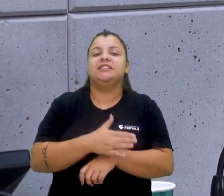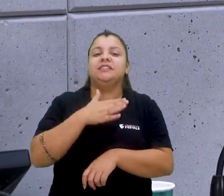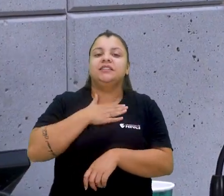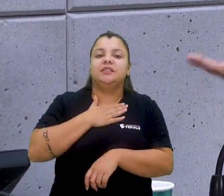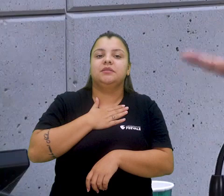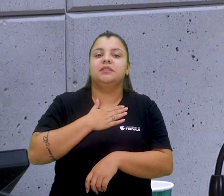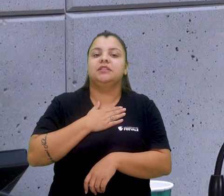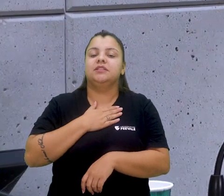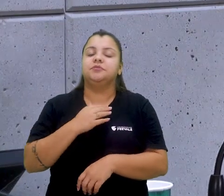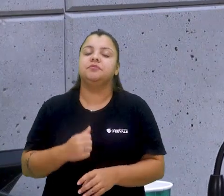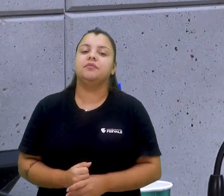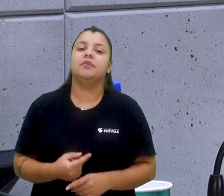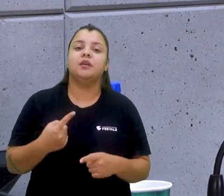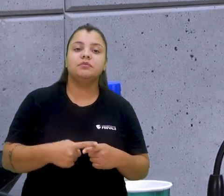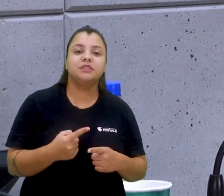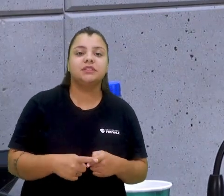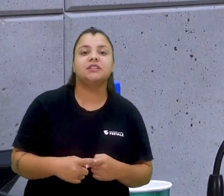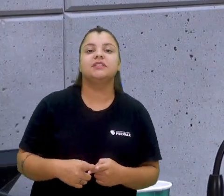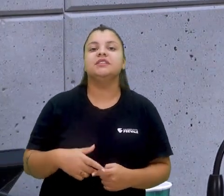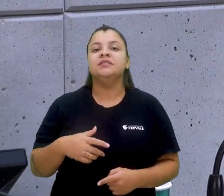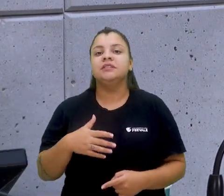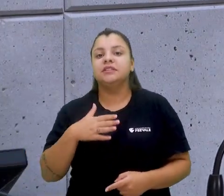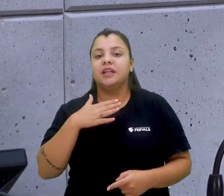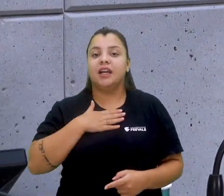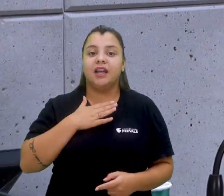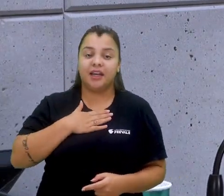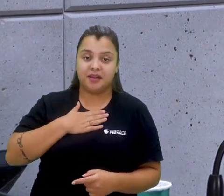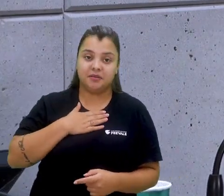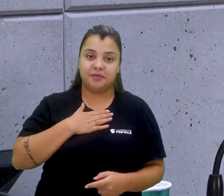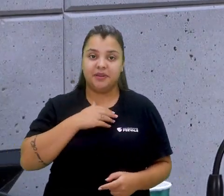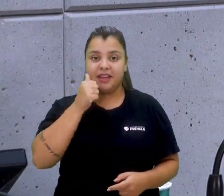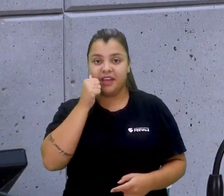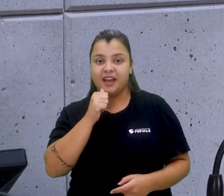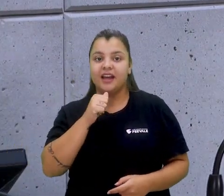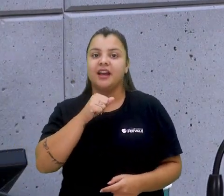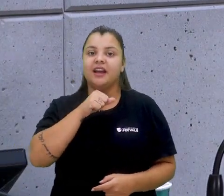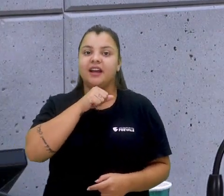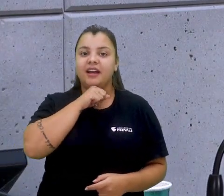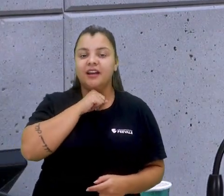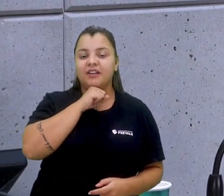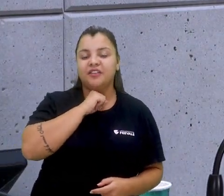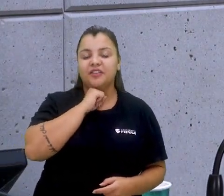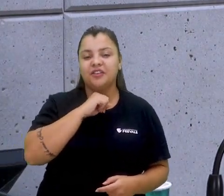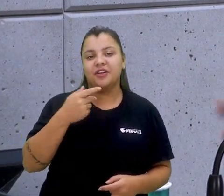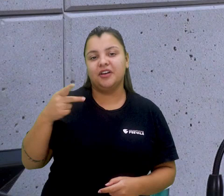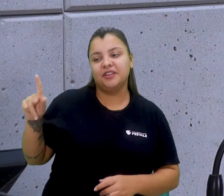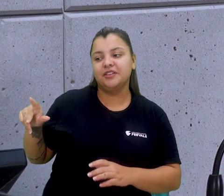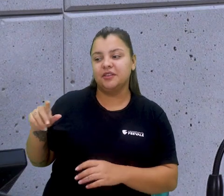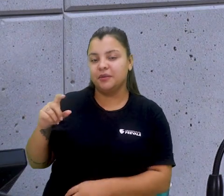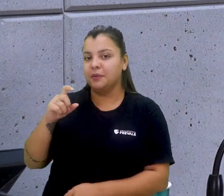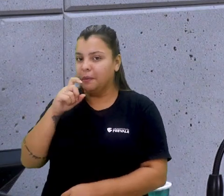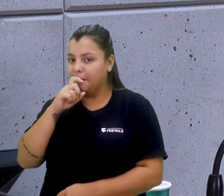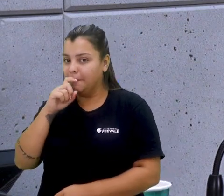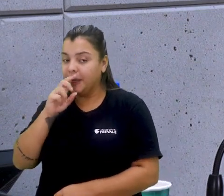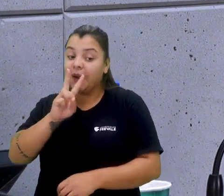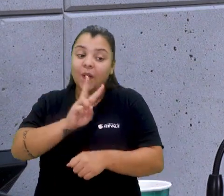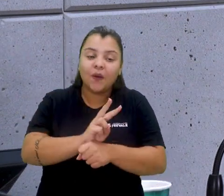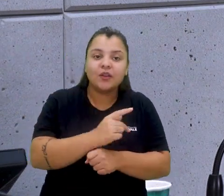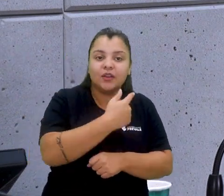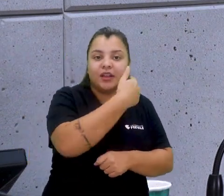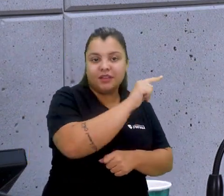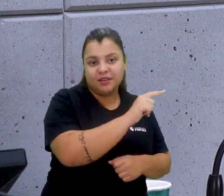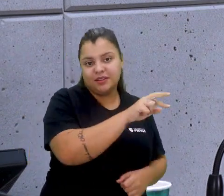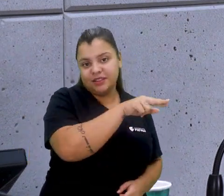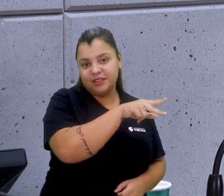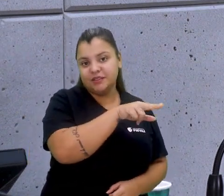vó paterna cuidou da minha irmã mais velha Então ela tinha esses ciúmes Então ela se aposentou para me cuidar né